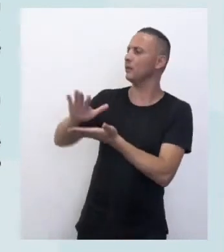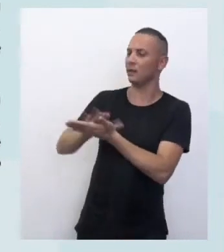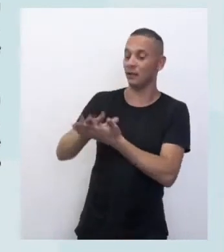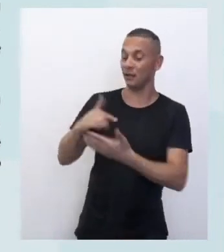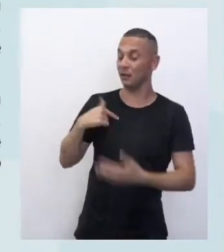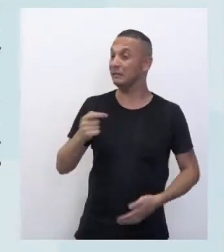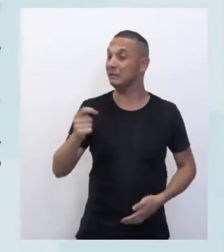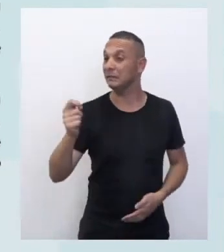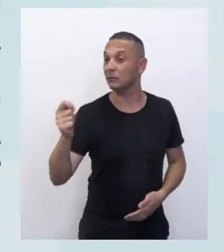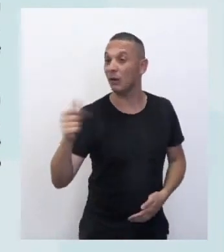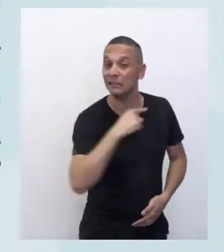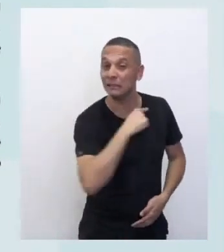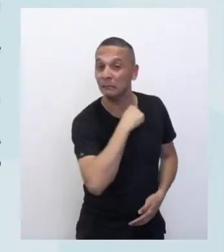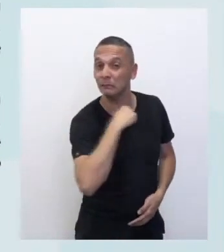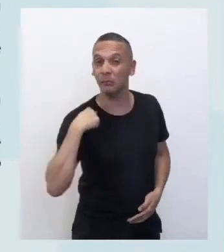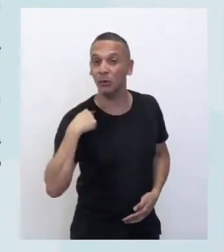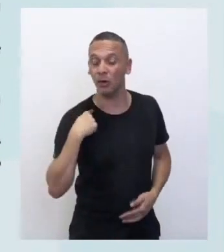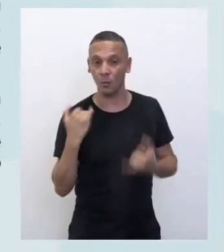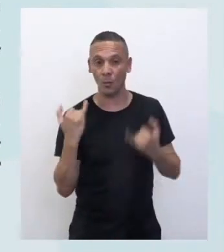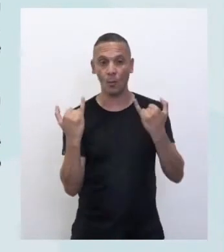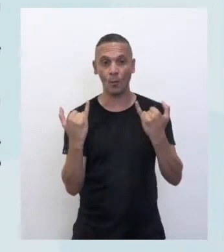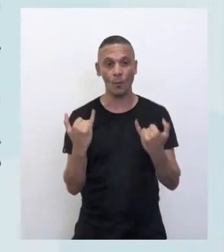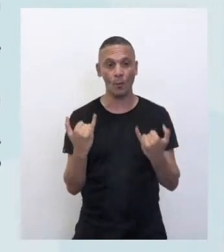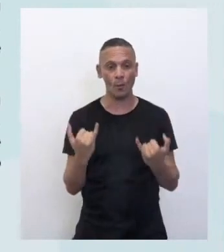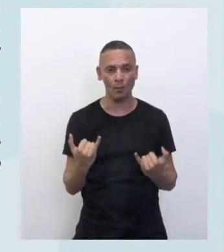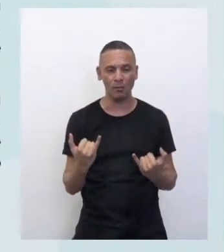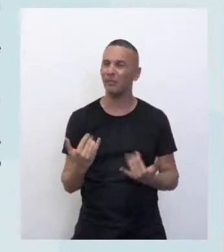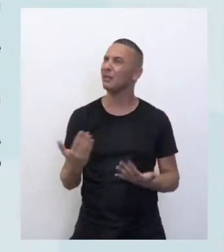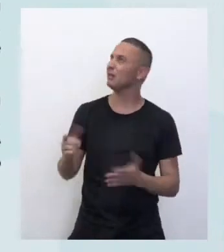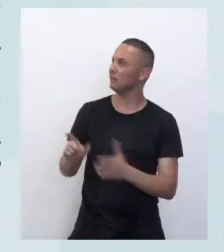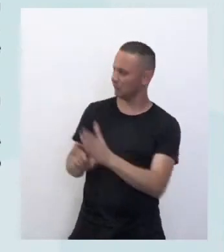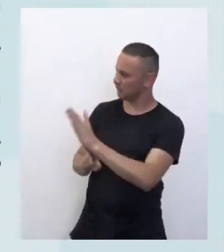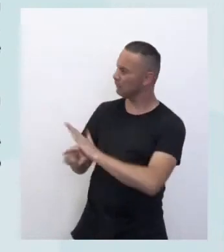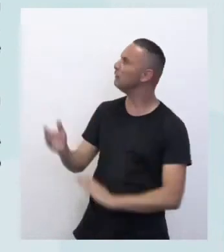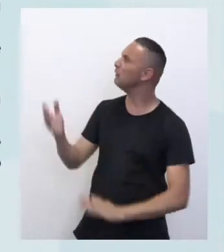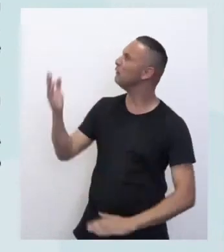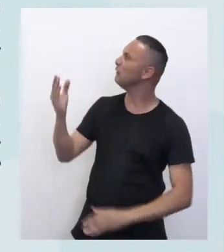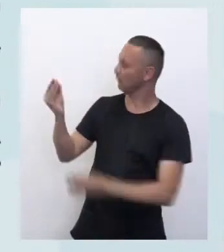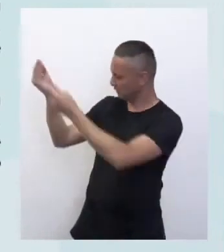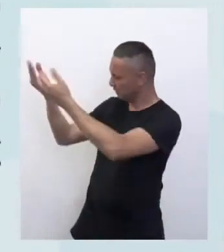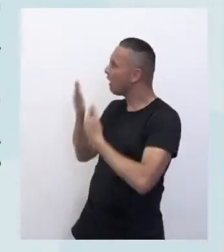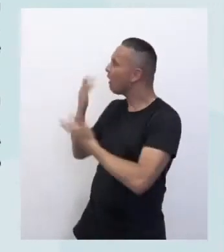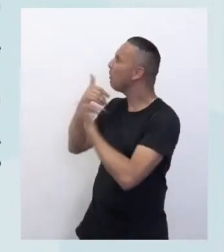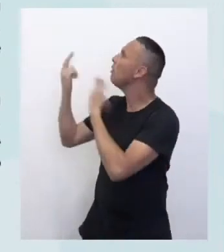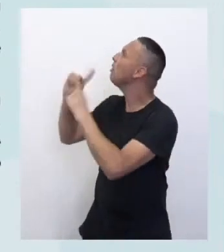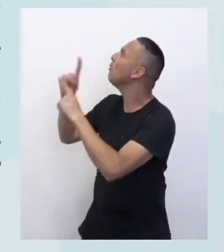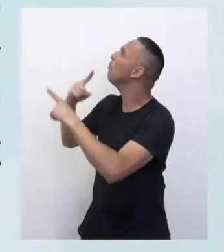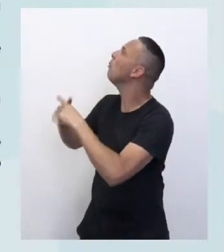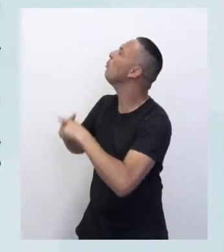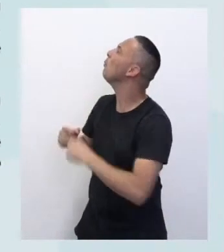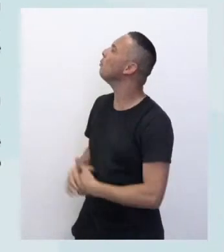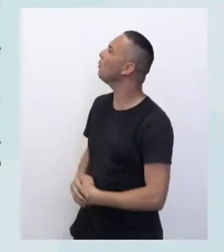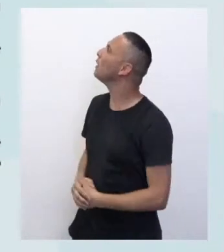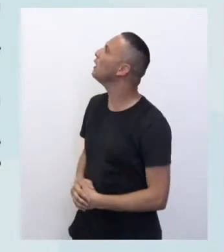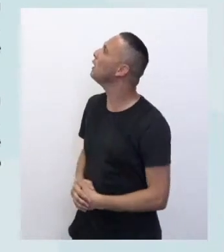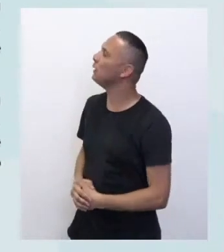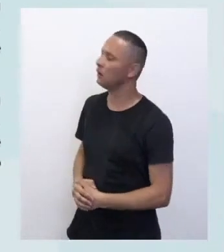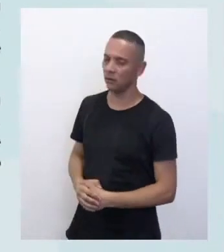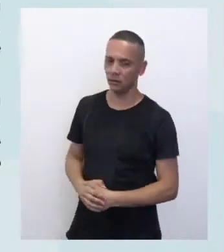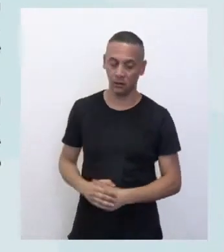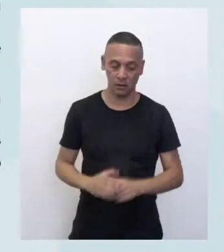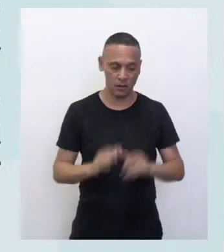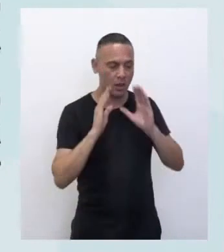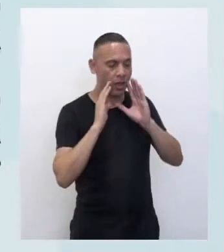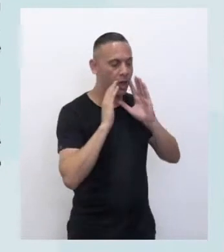beira da morte, por desnutrição, questionou o Criador o porquê não fora alimentado, ao passo que ouviu uma voz